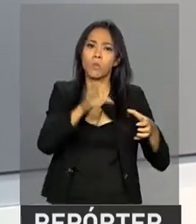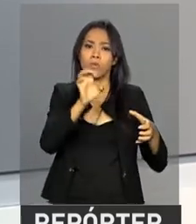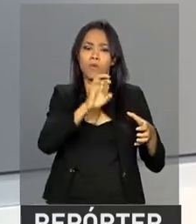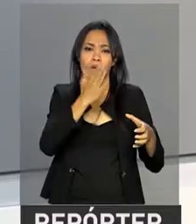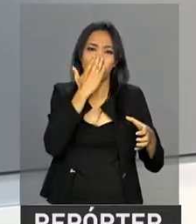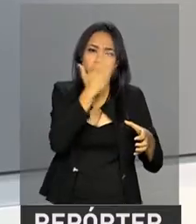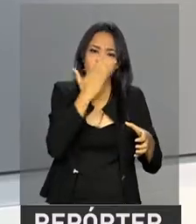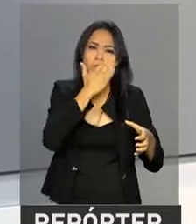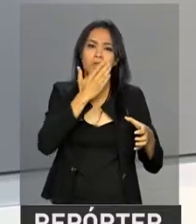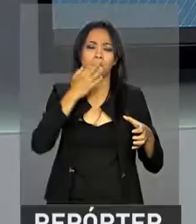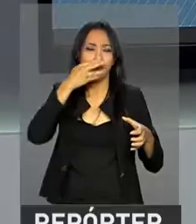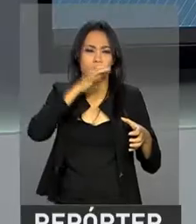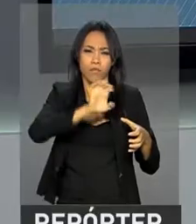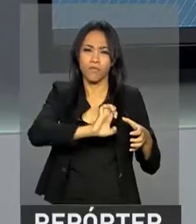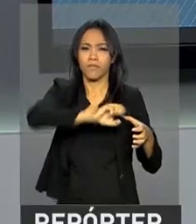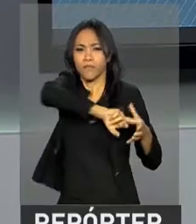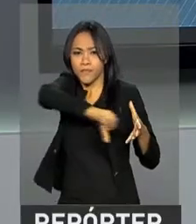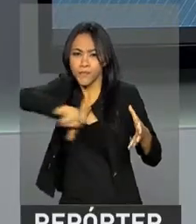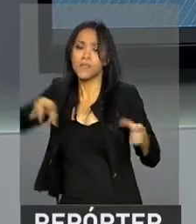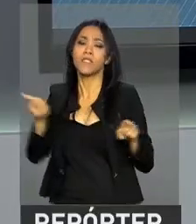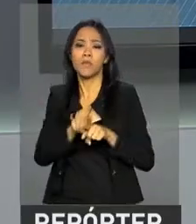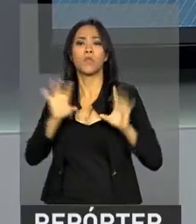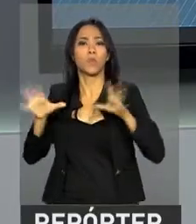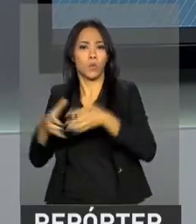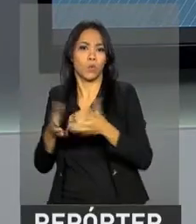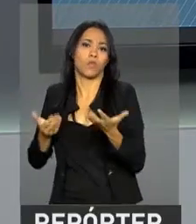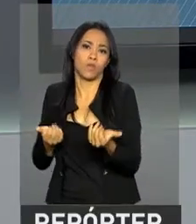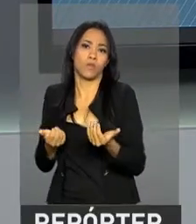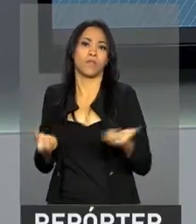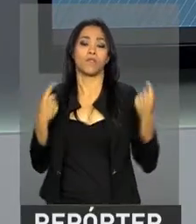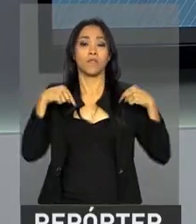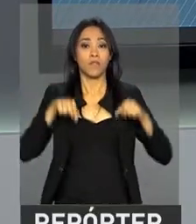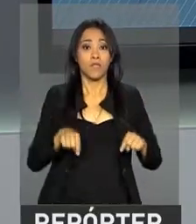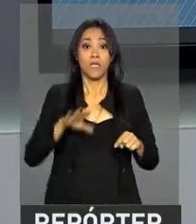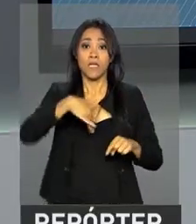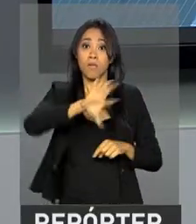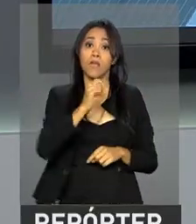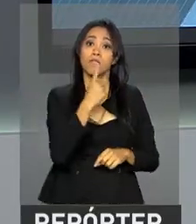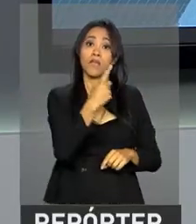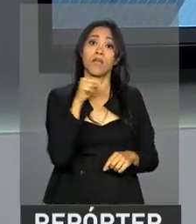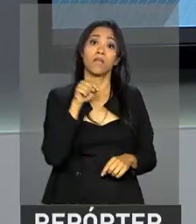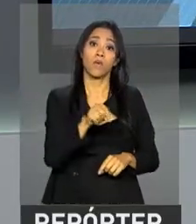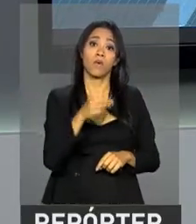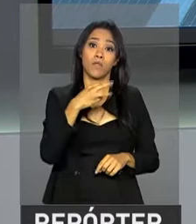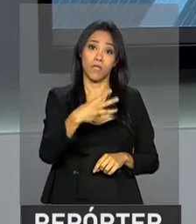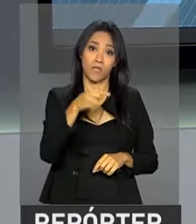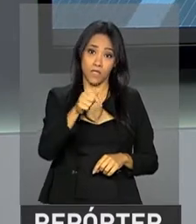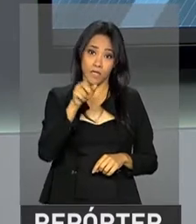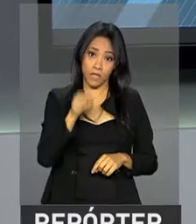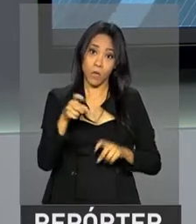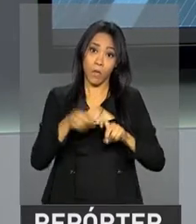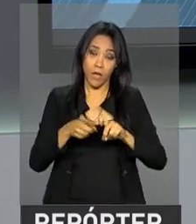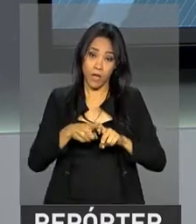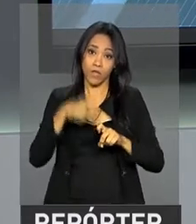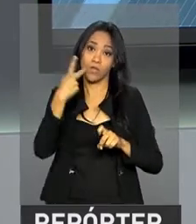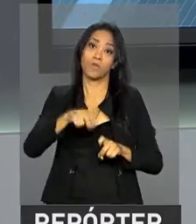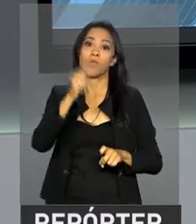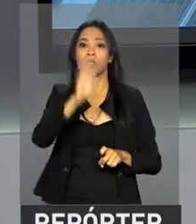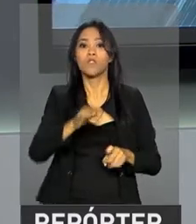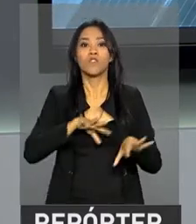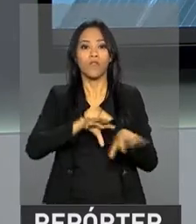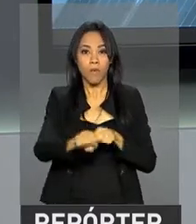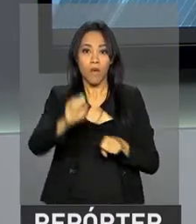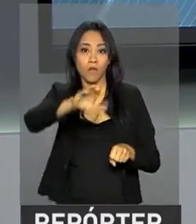nos mais jovens. E mais 1.375 médicos brasileiros formados no exterior se juntam ao programa